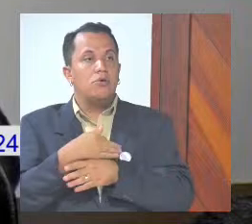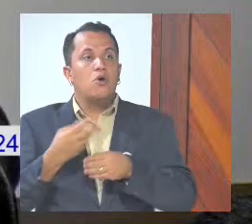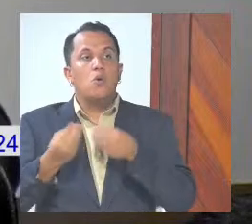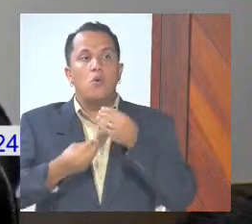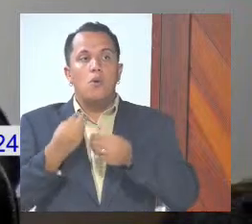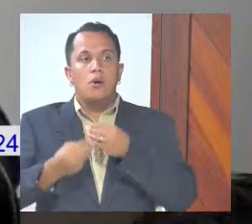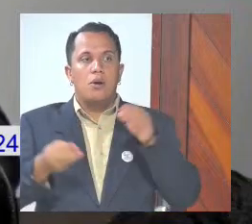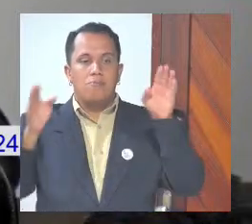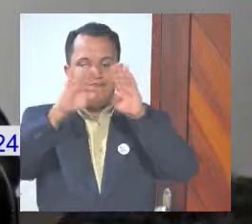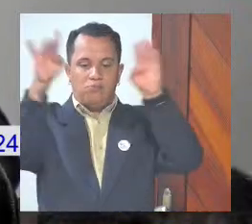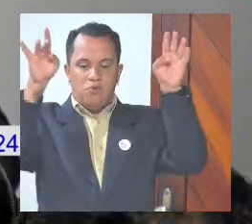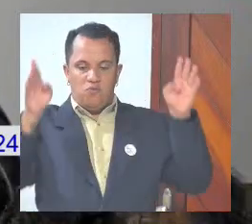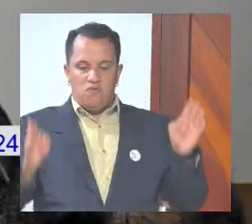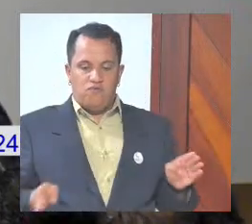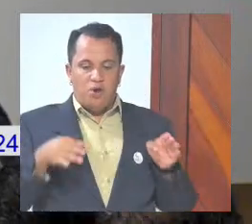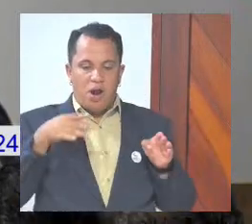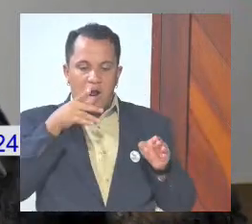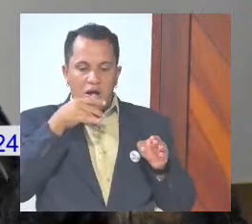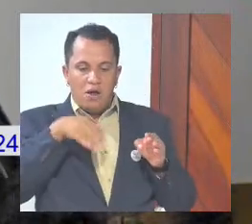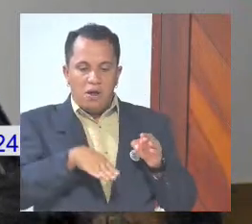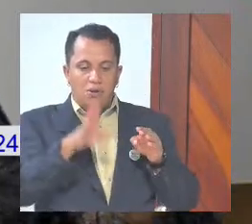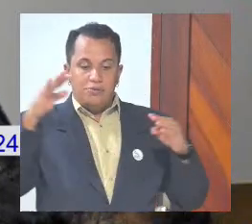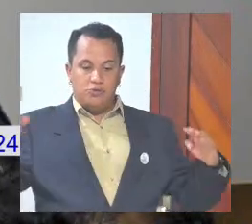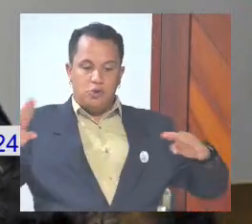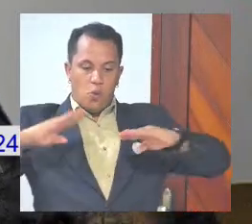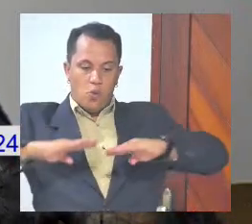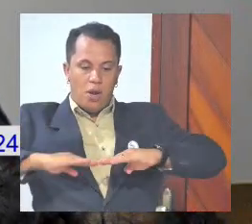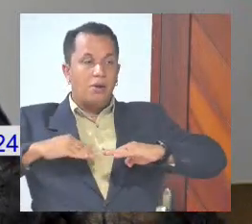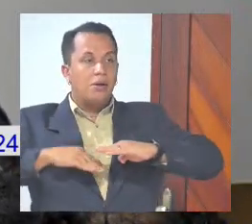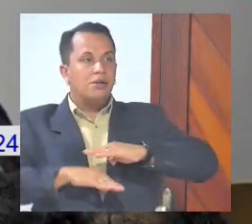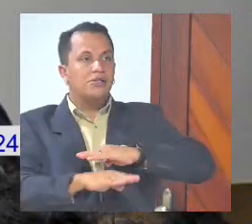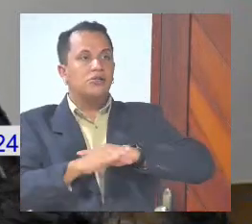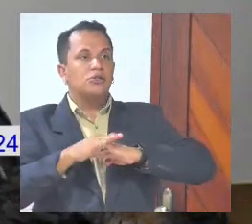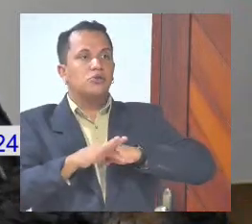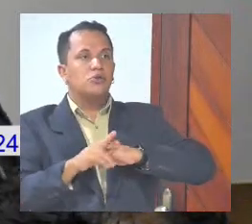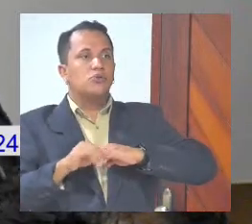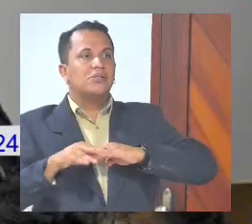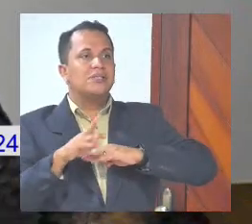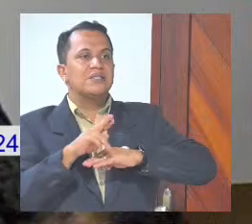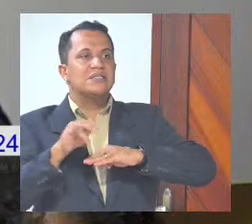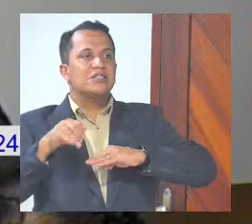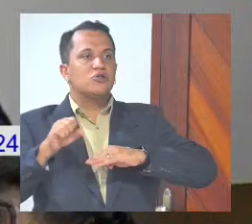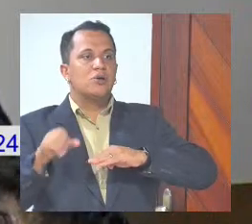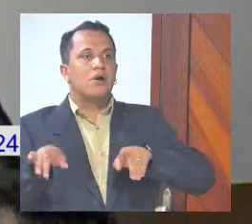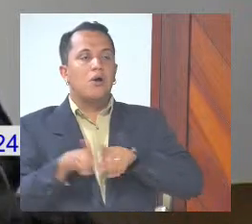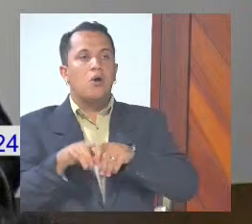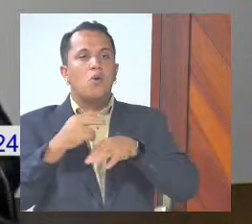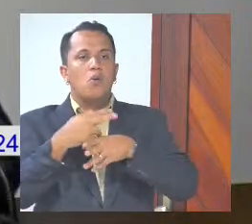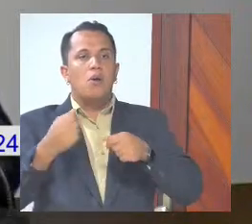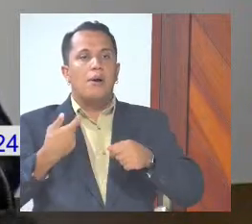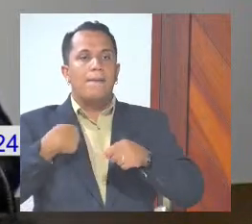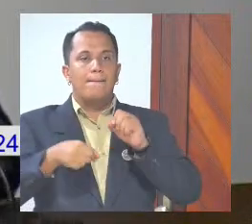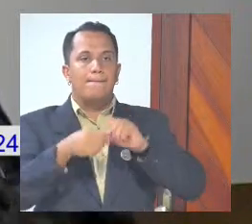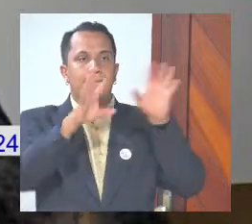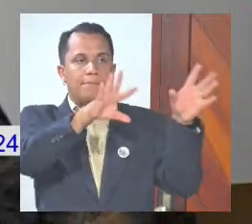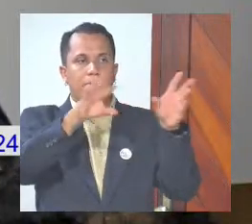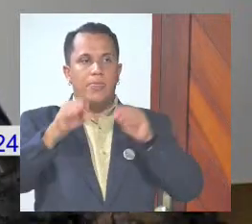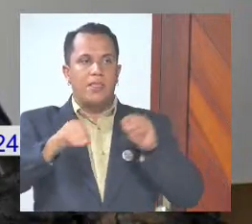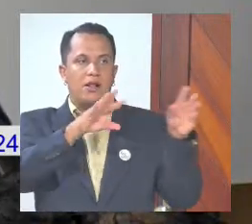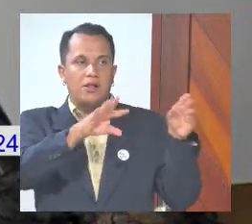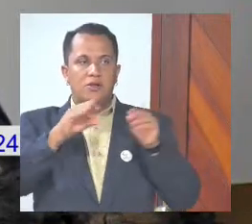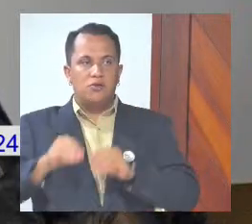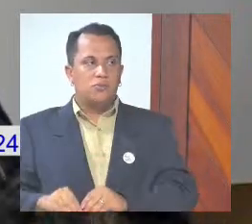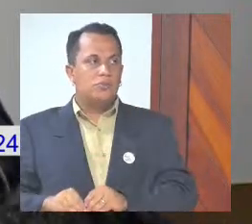como a Comporta também, a Ponte José Sarney, enfim, vários benefícios que foram vindo para a nossa cidade.